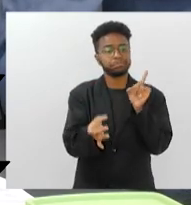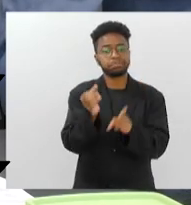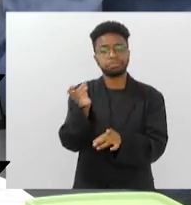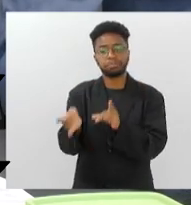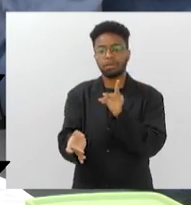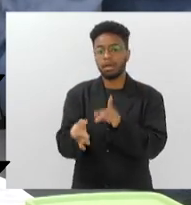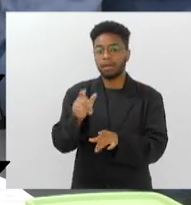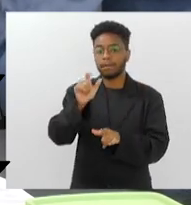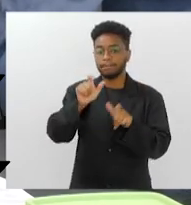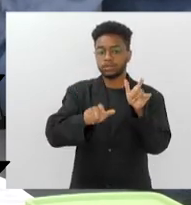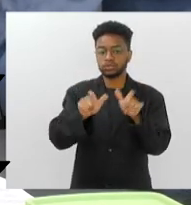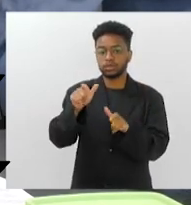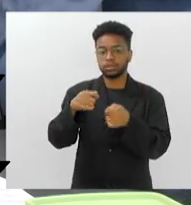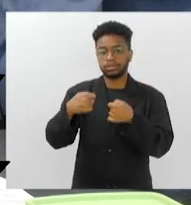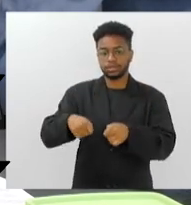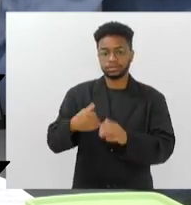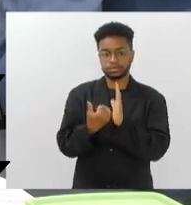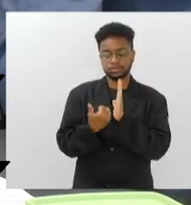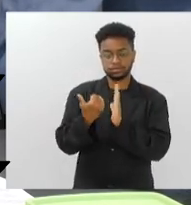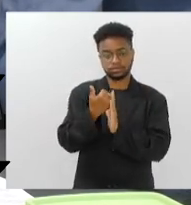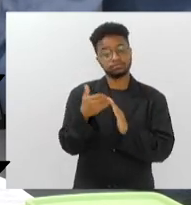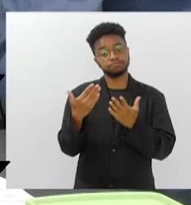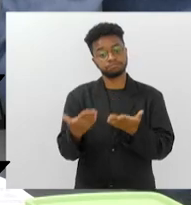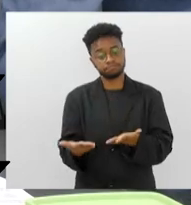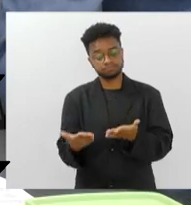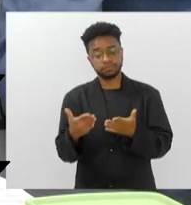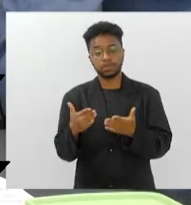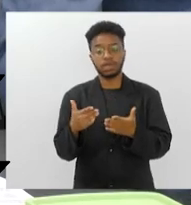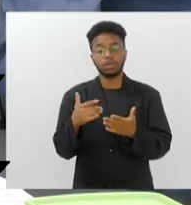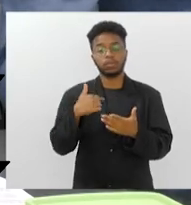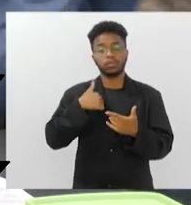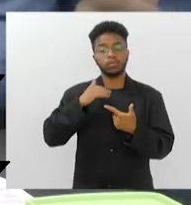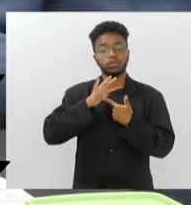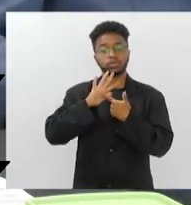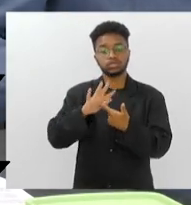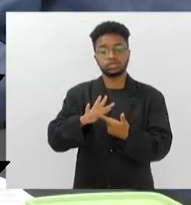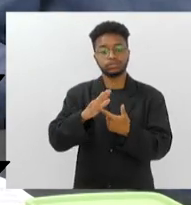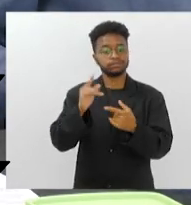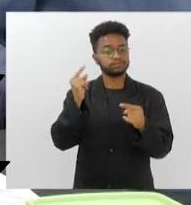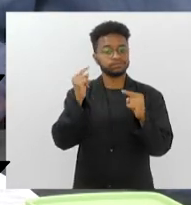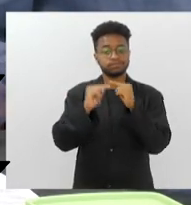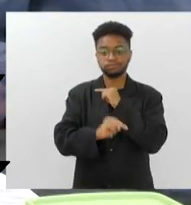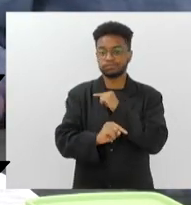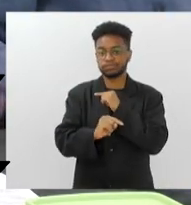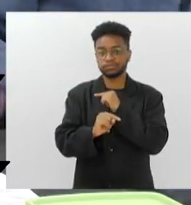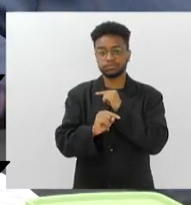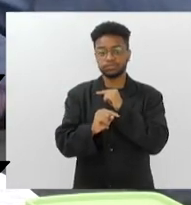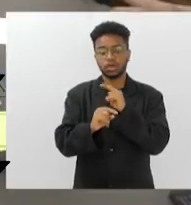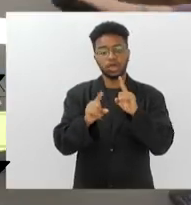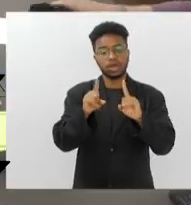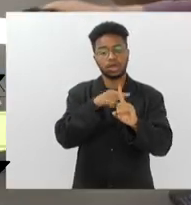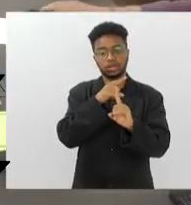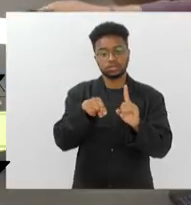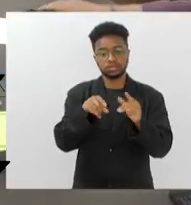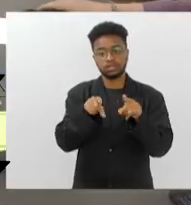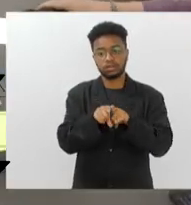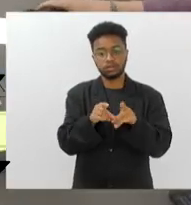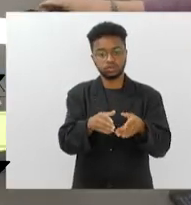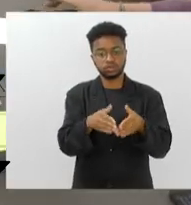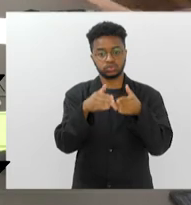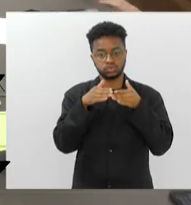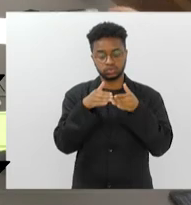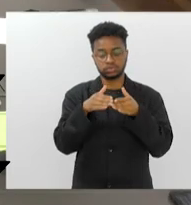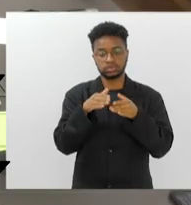mais precisava então era Para apoiar o projeto e manifestar minha inconformidade com a suspensão muito